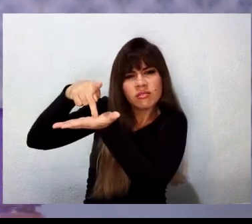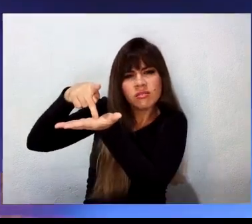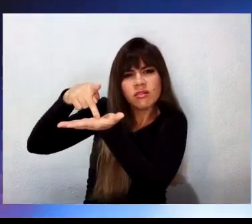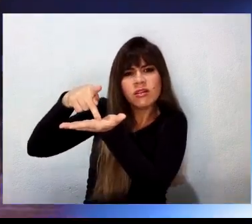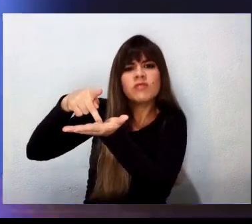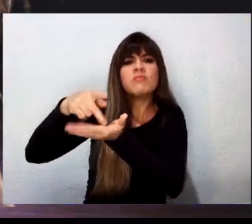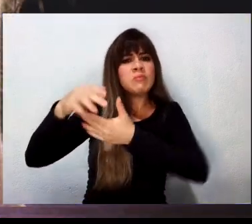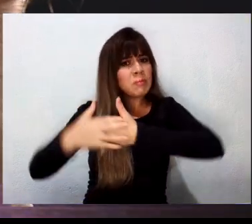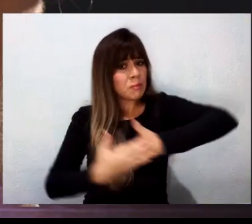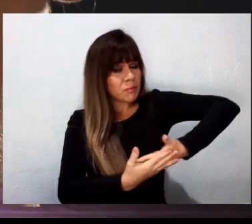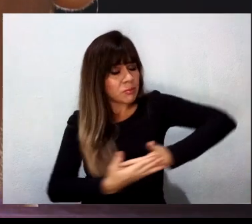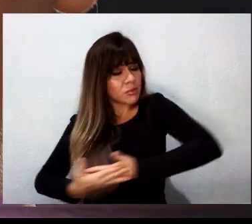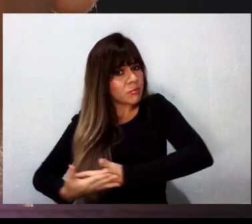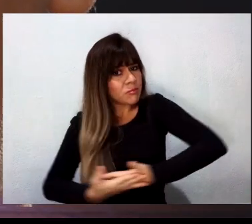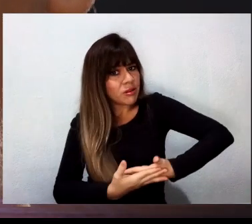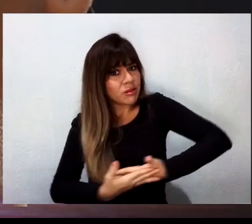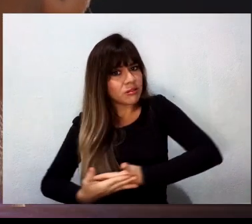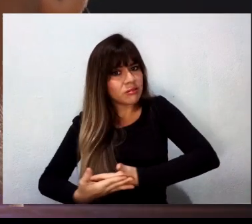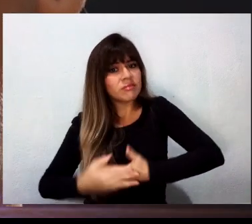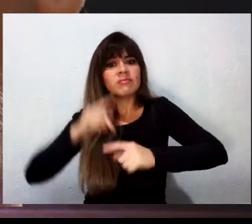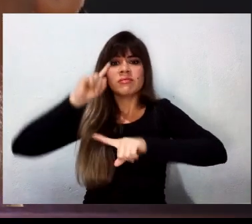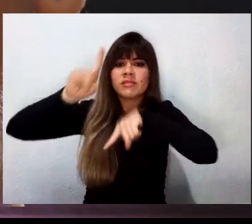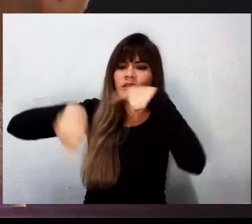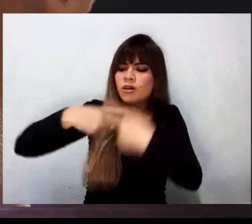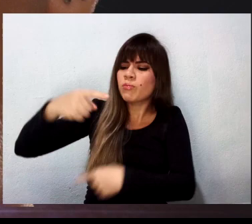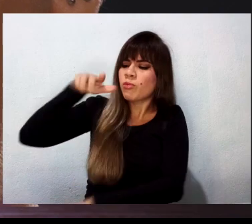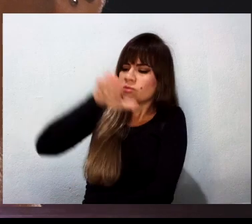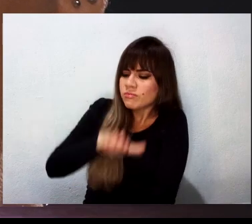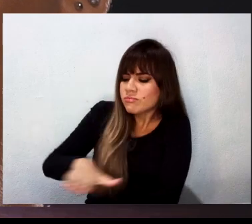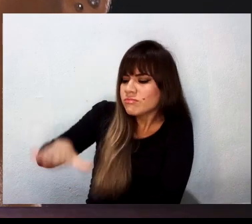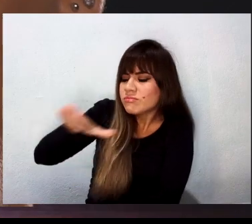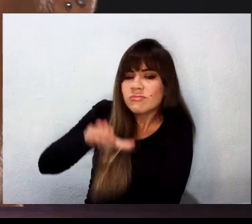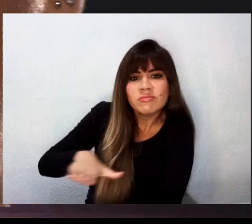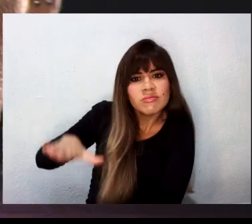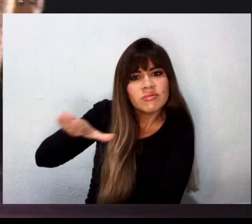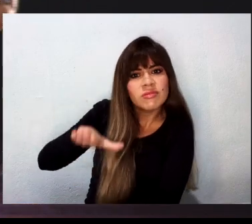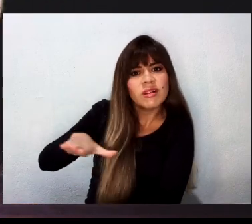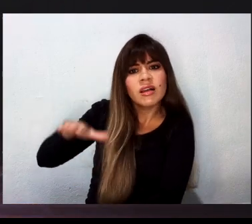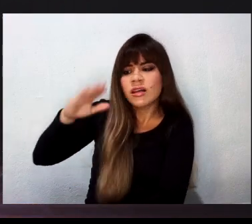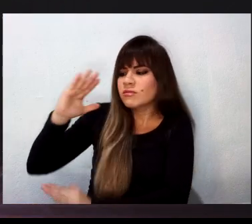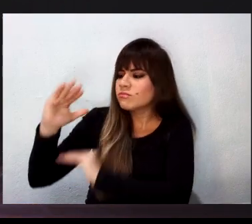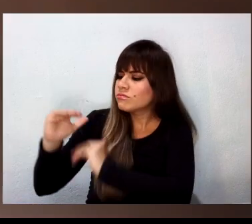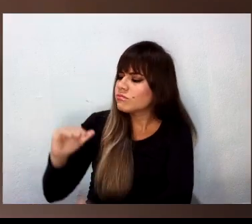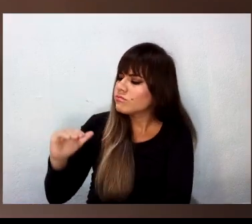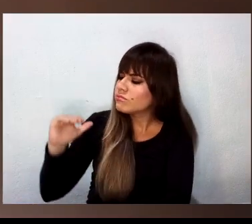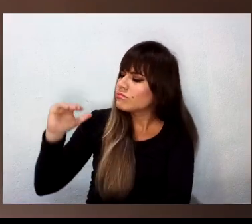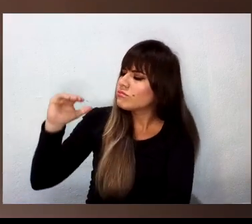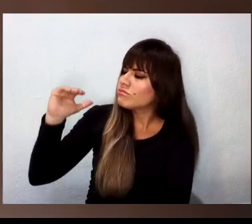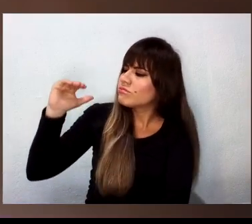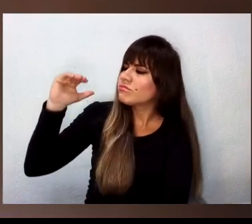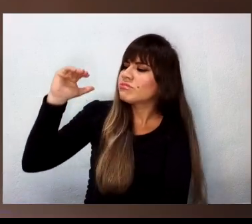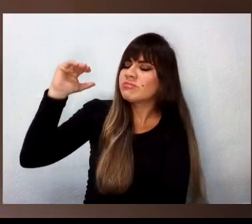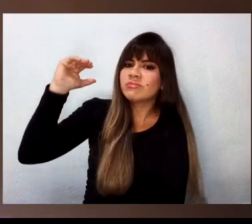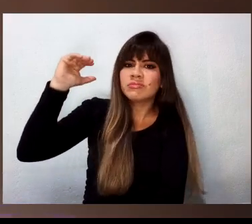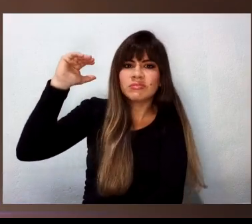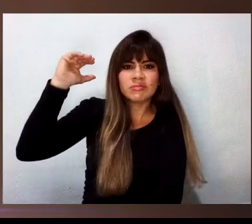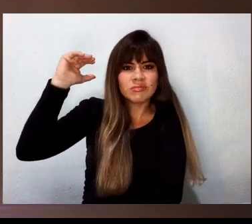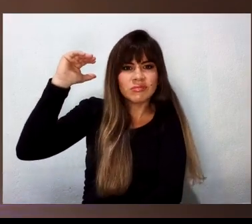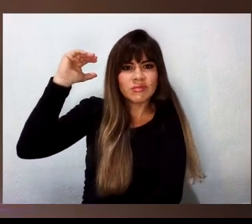A verdade vira bebê. Homens e mulheres. Vira criança.